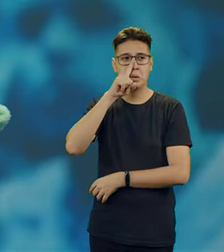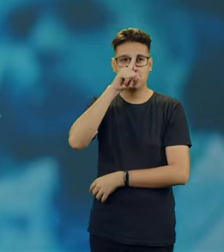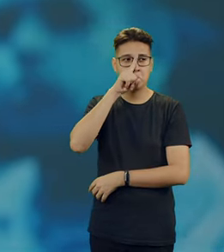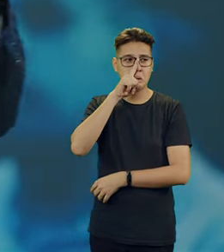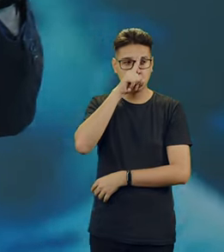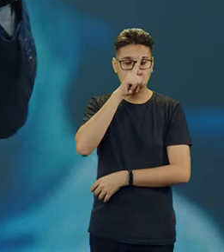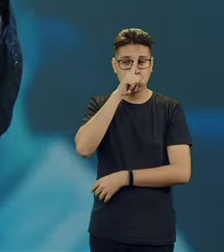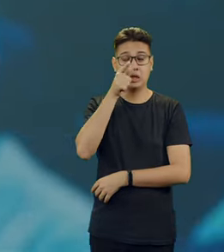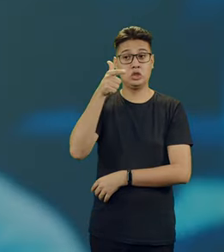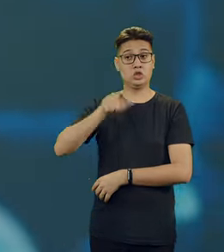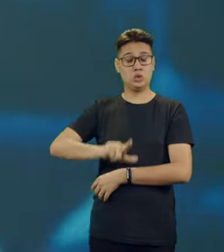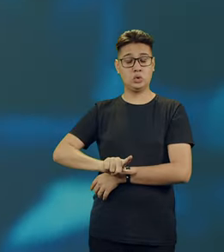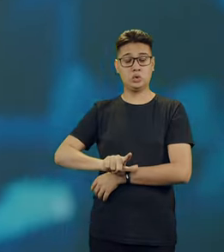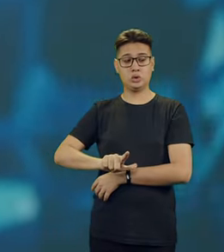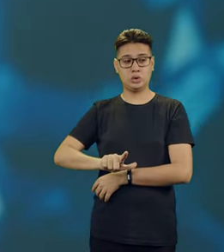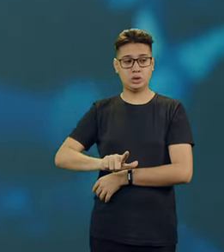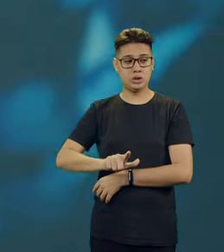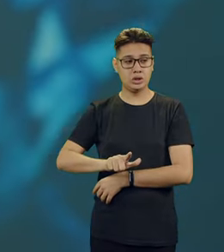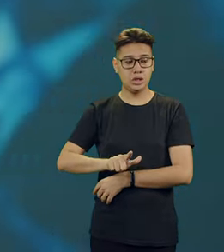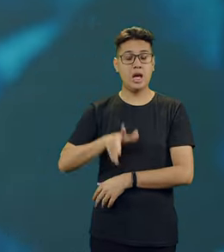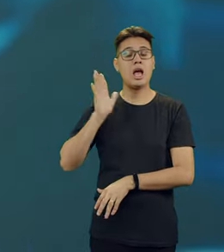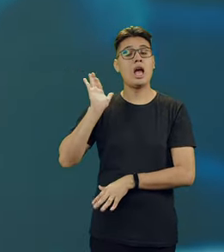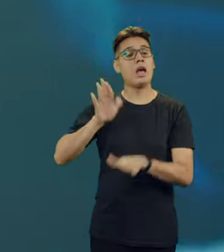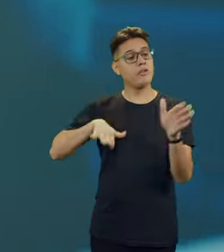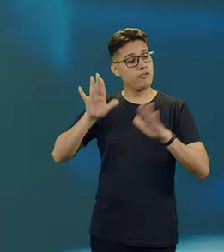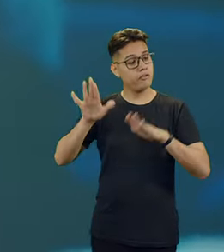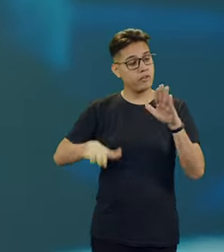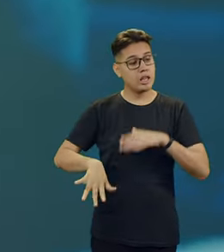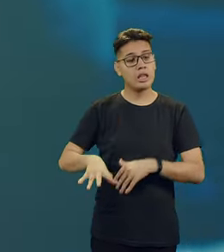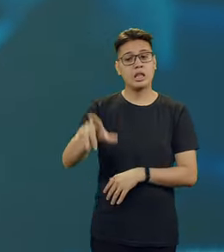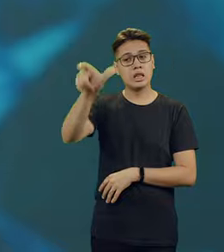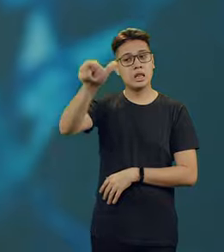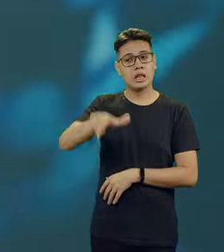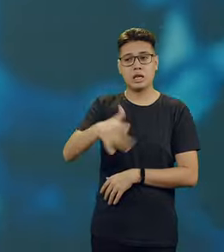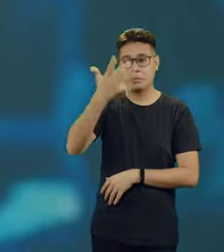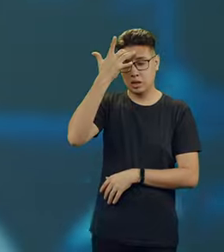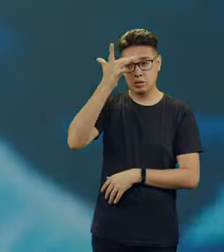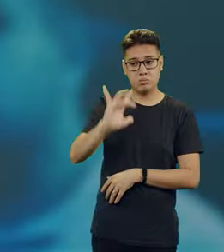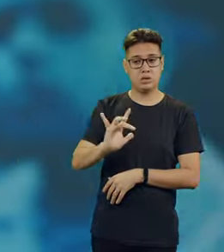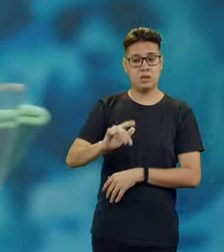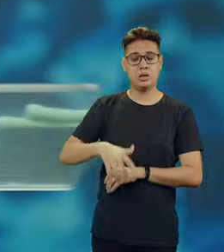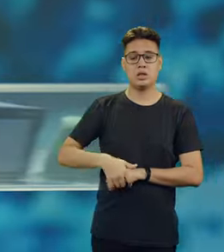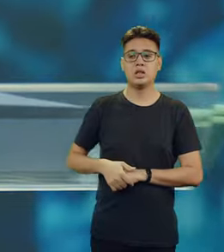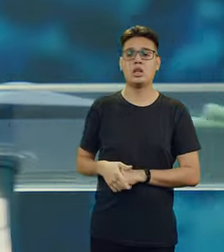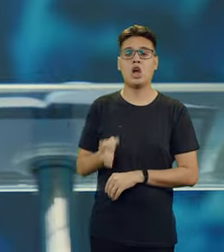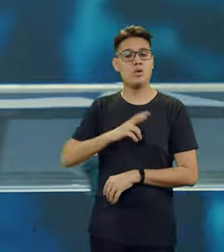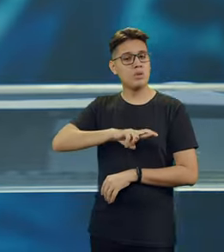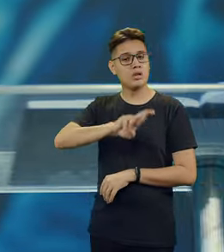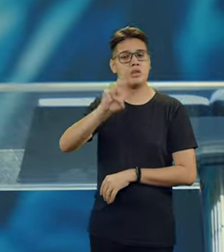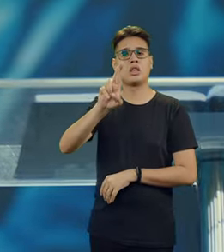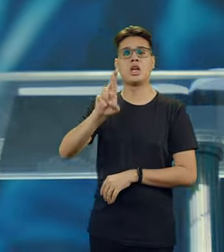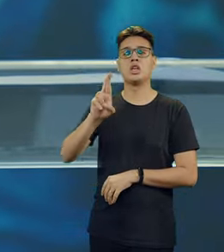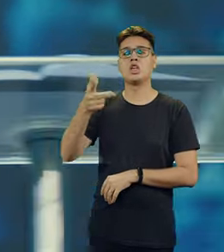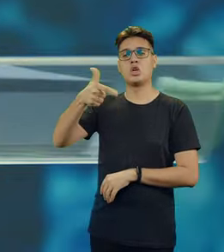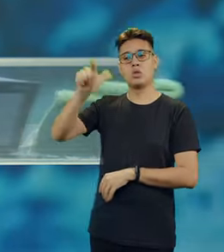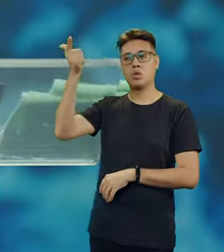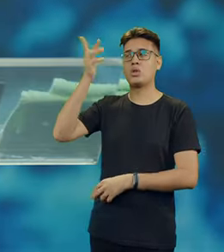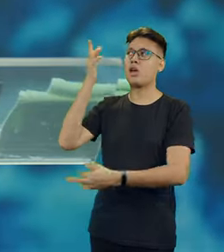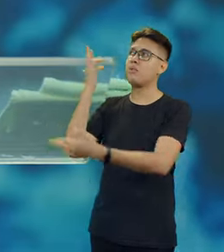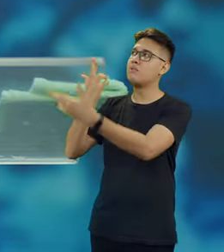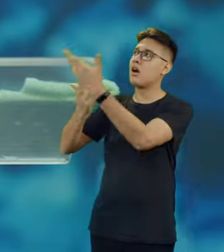Eu vou repetir isso aqui, acho que alguém não entendeu. Religião sem relacionamento com Deus